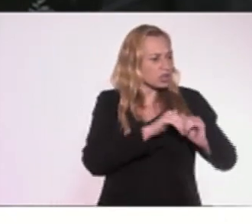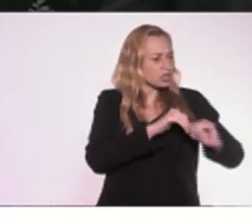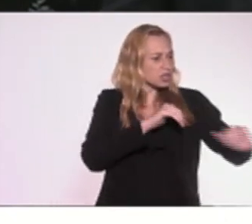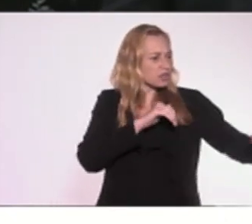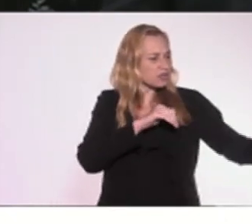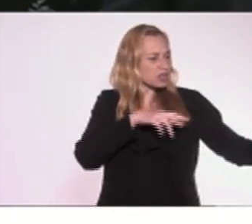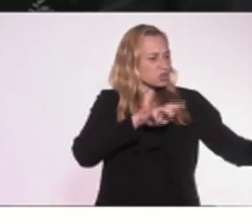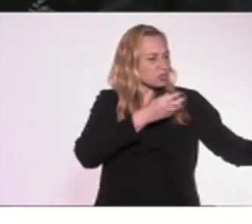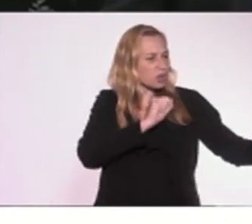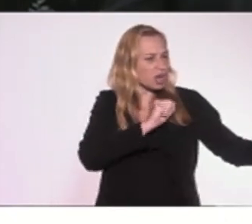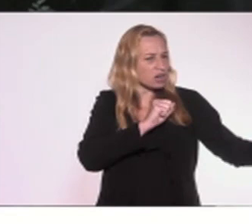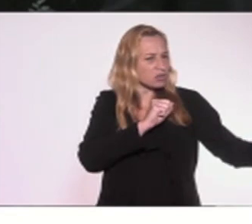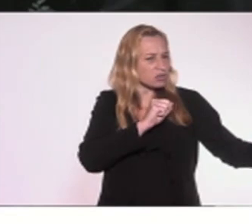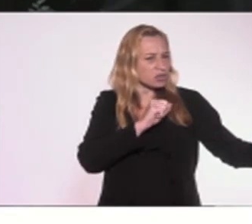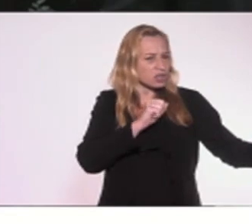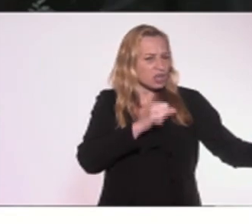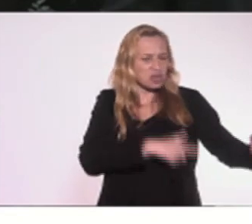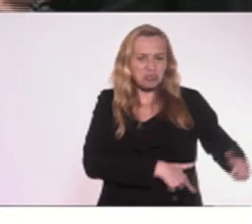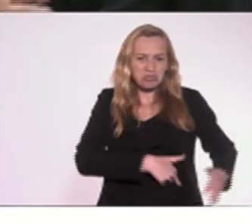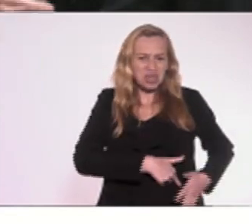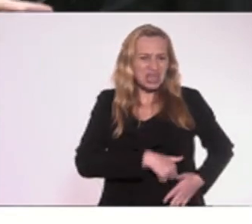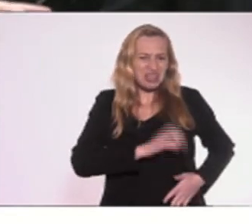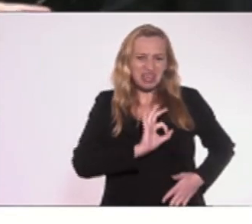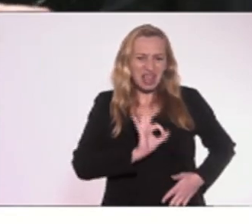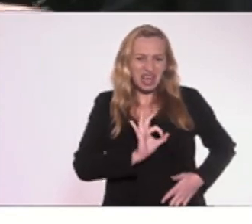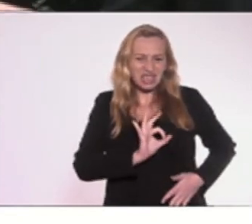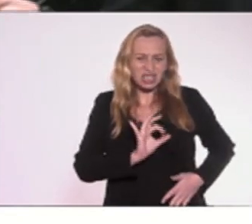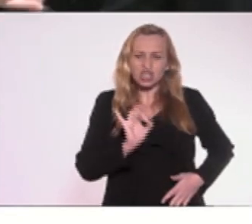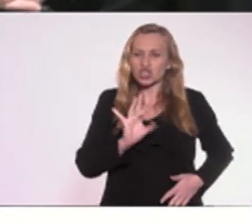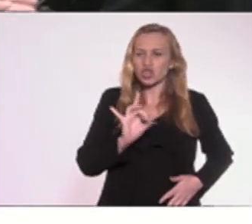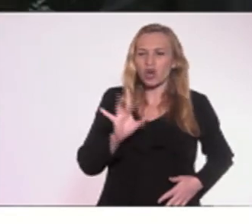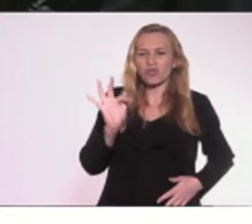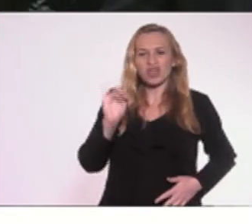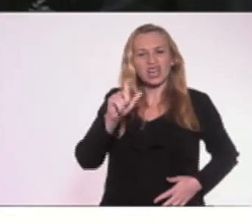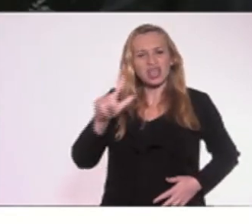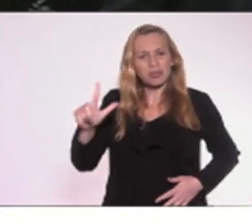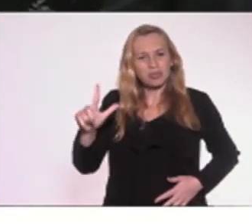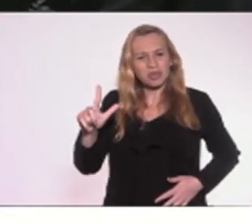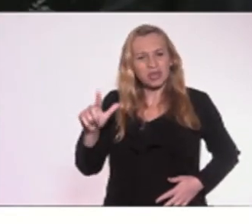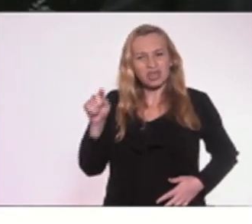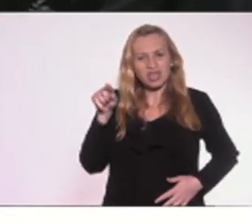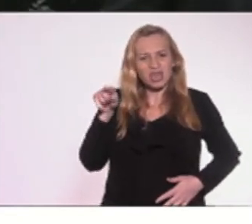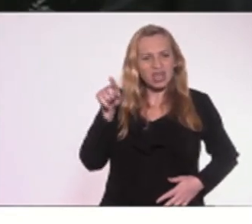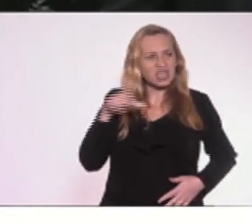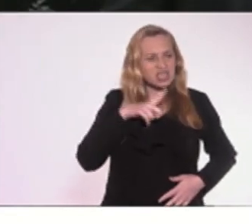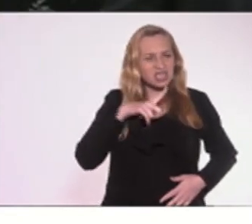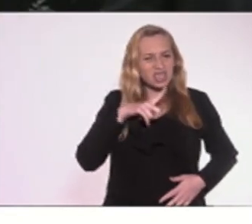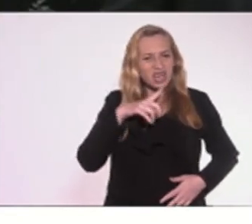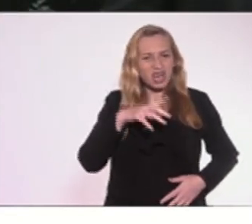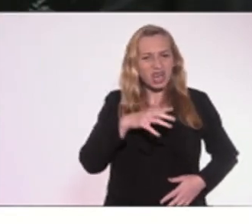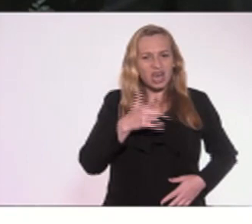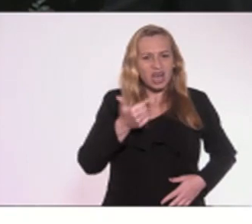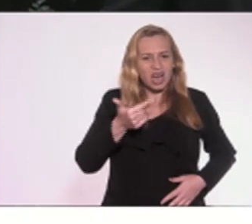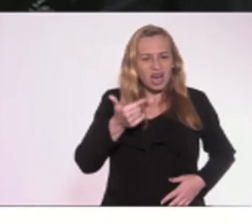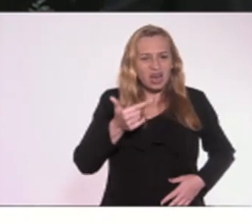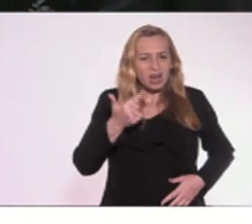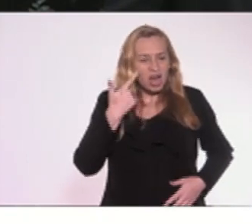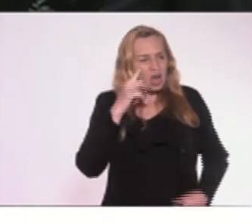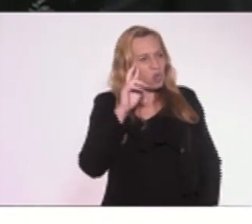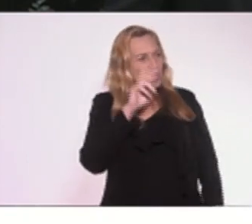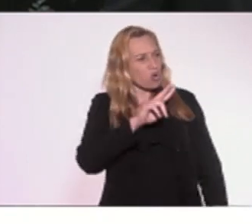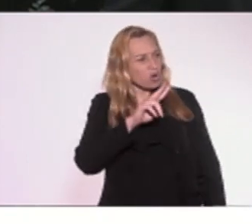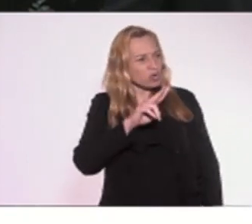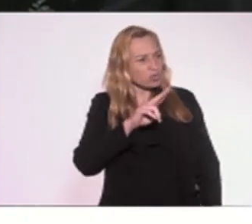Eu não tinha nem pego minha arma, só ele e o Felipe tinham arma. Lembra disso, Marcos? Não estava nem armado. Aí, de repente, eu olho para o canto,